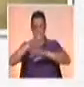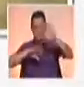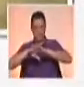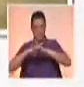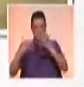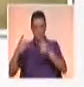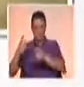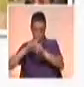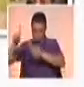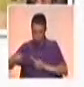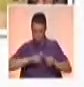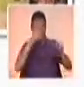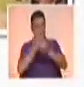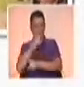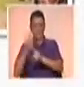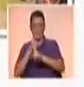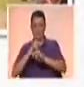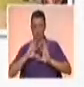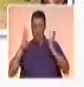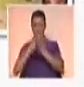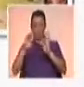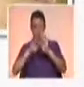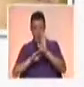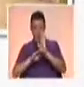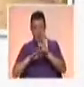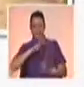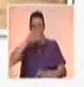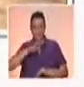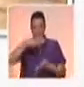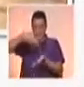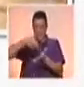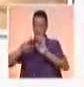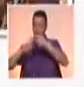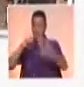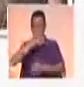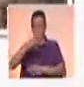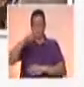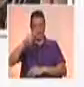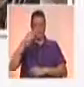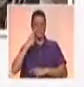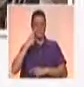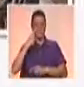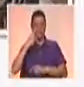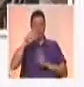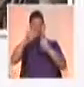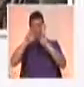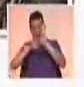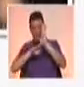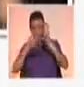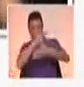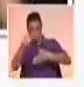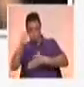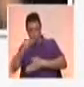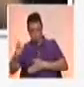em conjunto uma série de atividades no âmbito do programa Famílias em Serralves 2013. Conheça a programação em